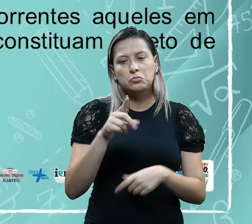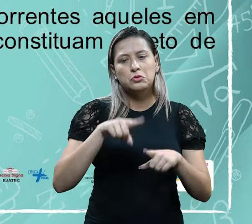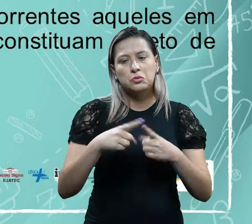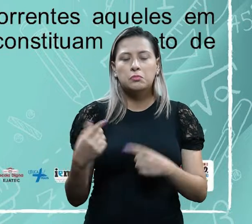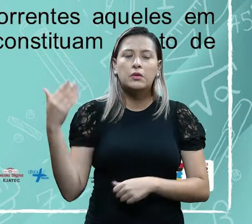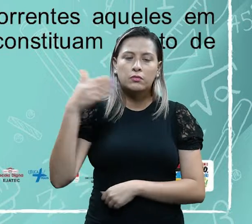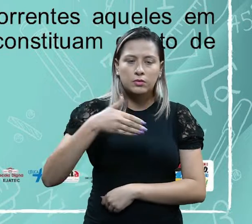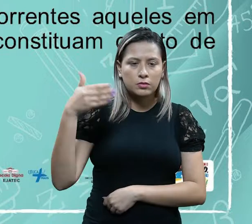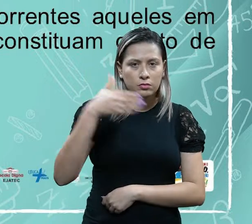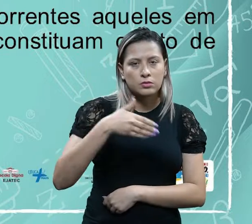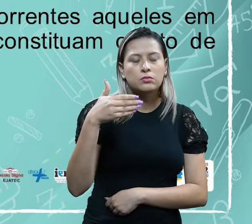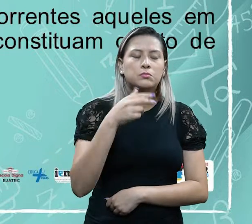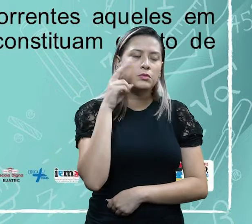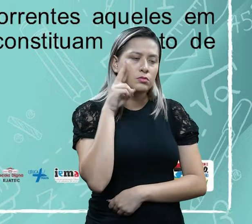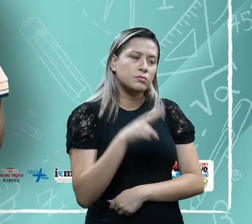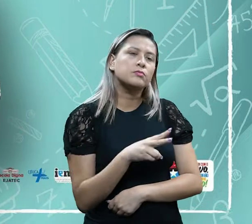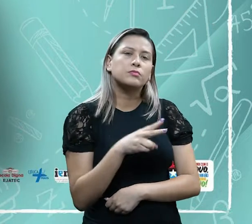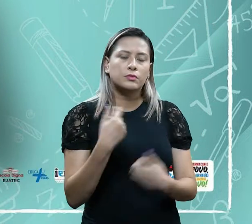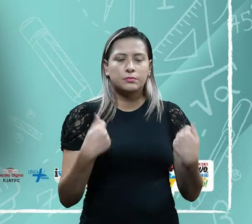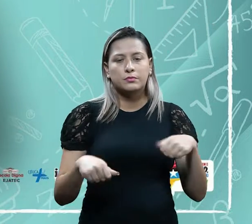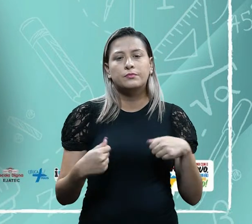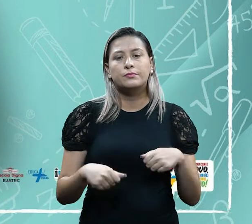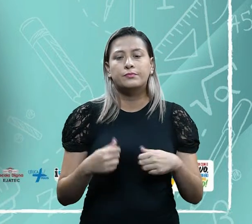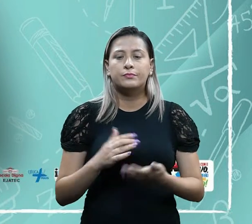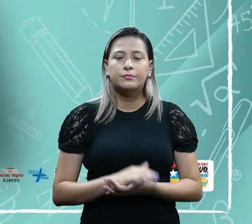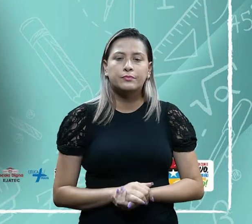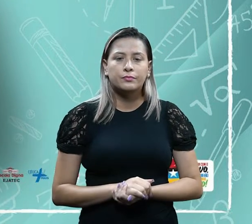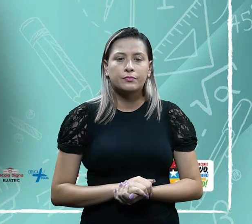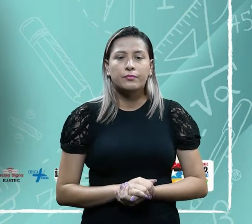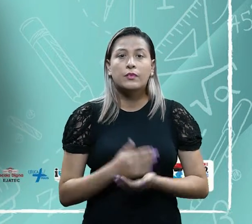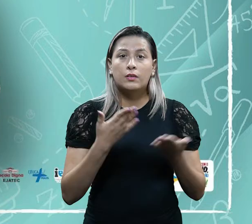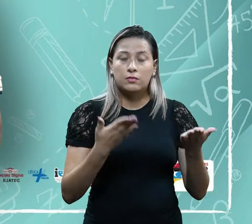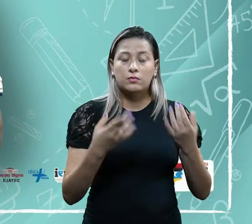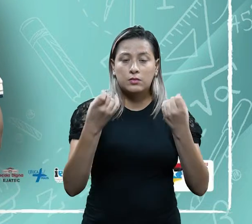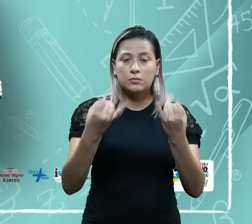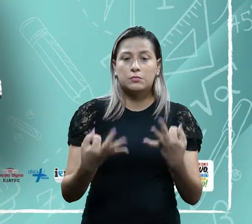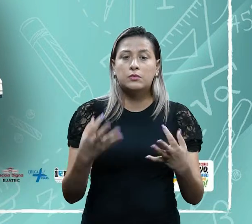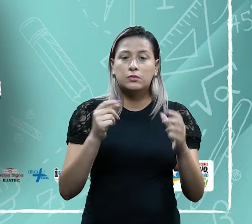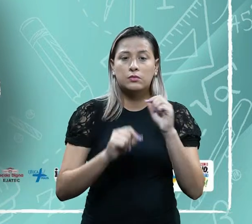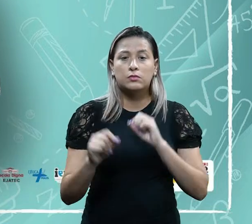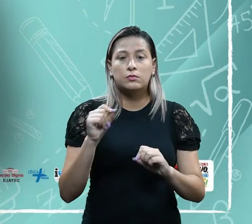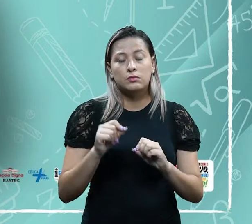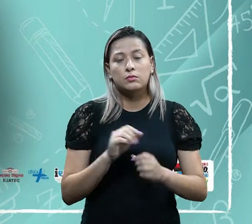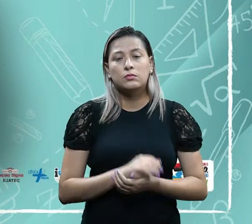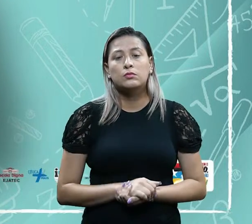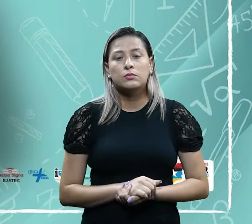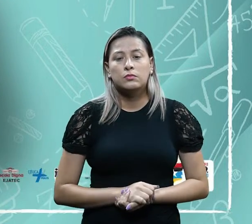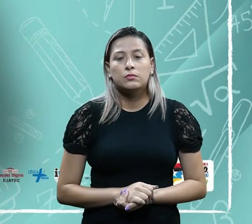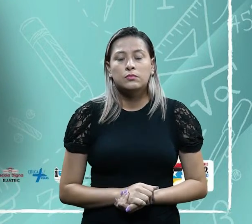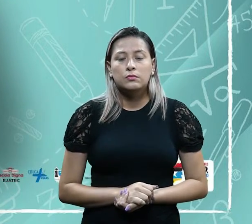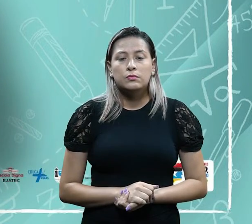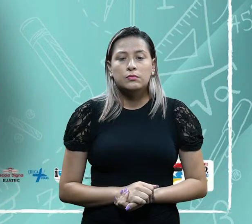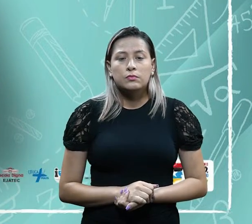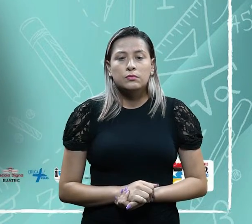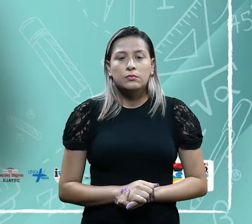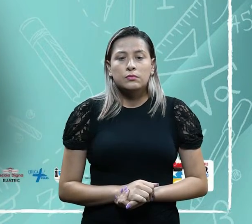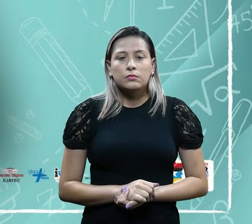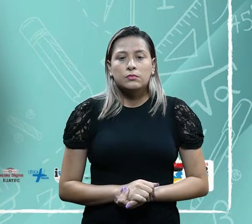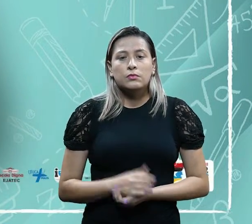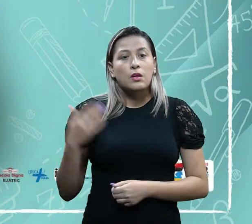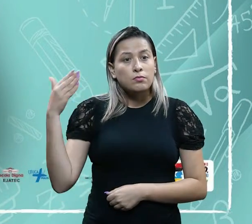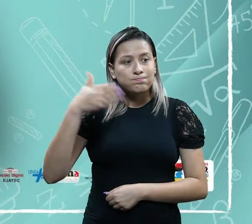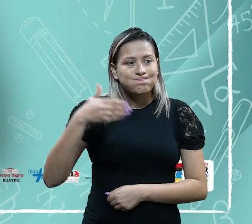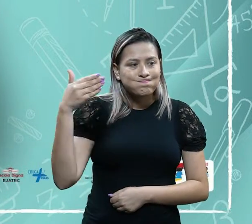consultas frequentes. Mais uma vez, o legislador ele traz aqui a definição atrelada à